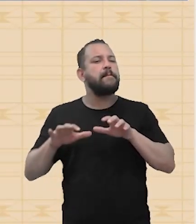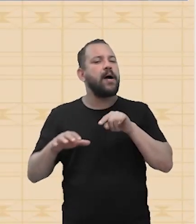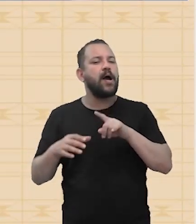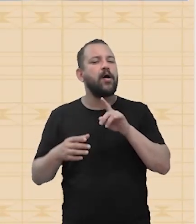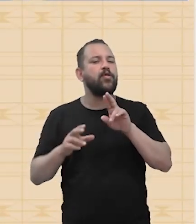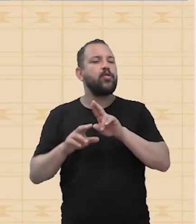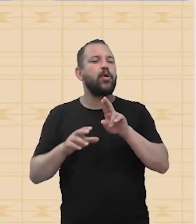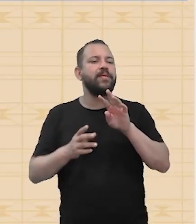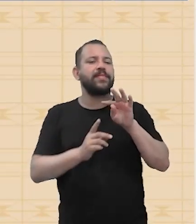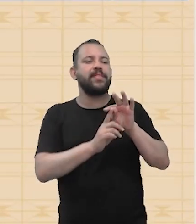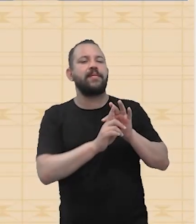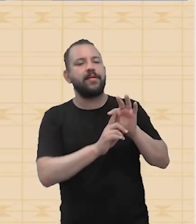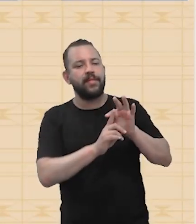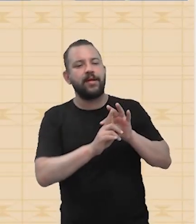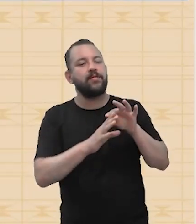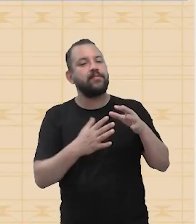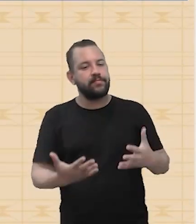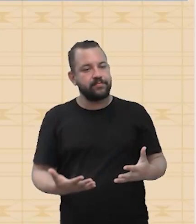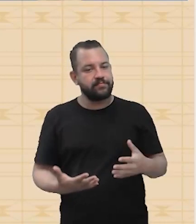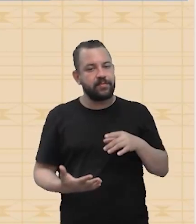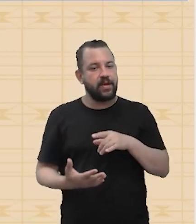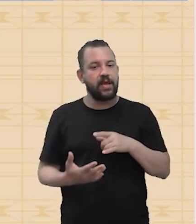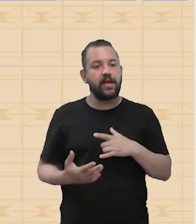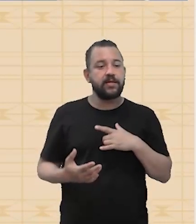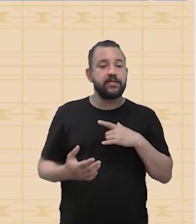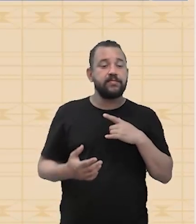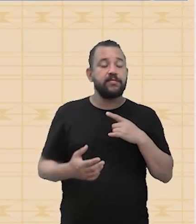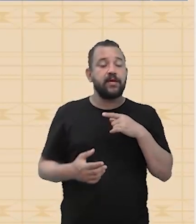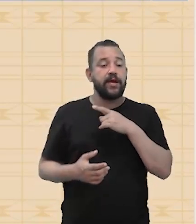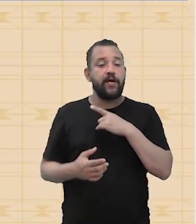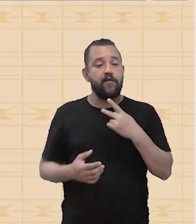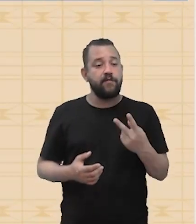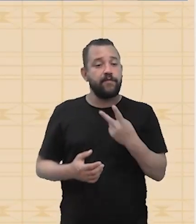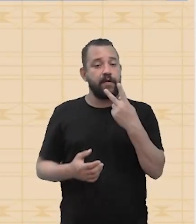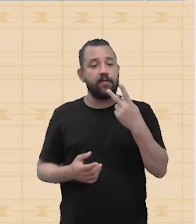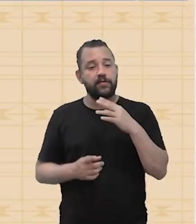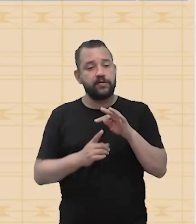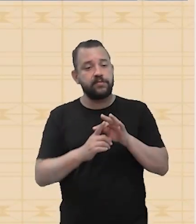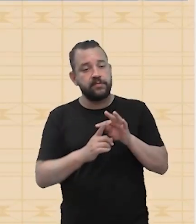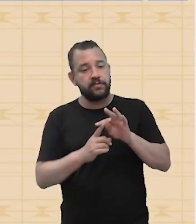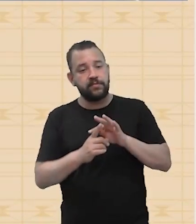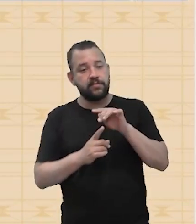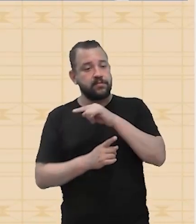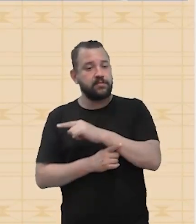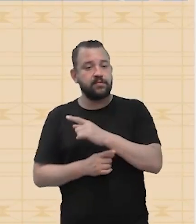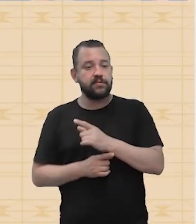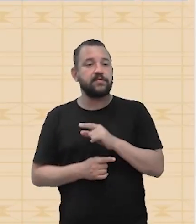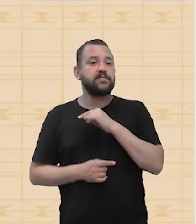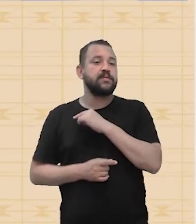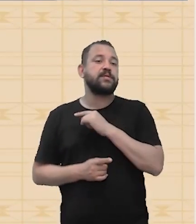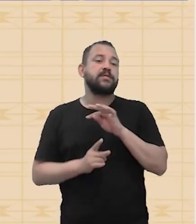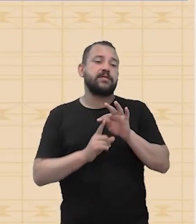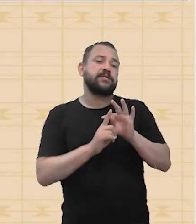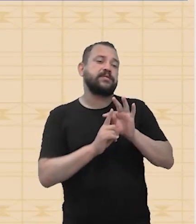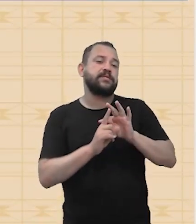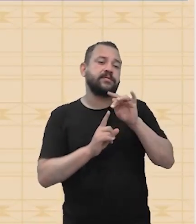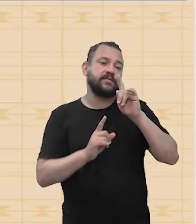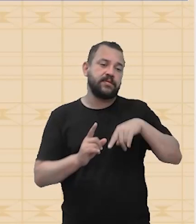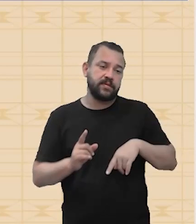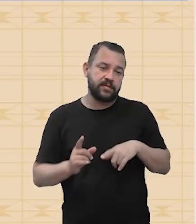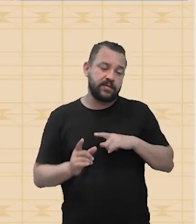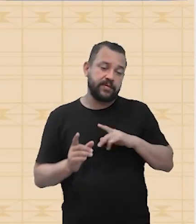Então, temperatura é o grau de vibração que as moléculas têm. E essa temperatura, ela é